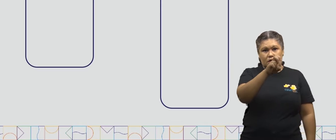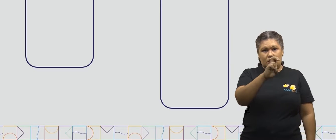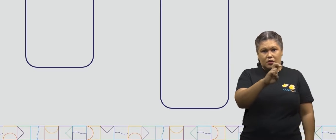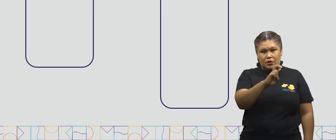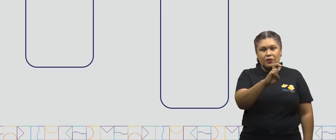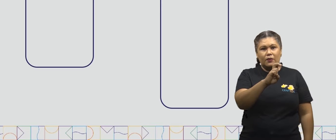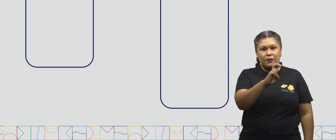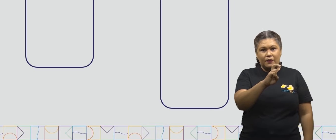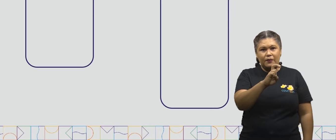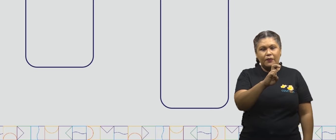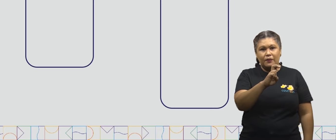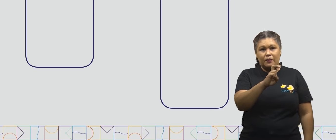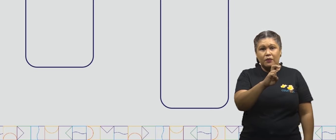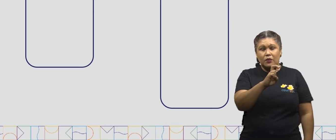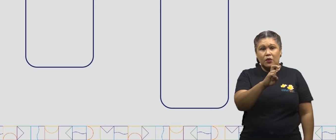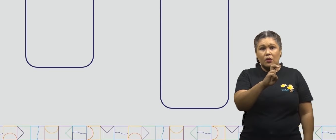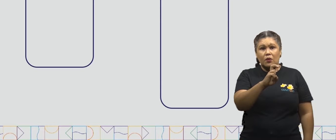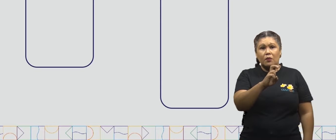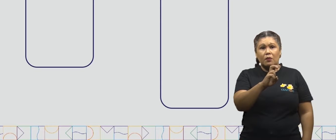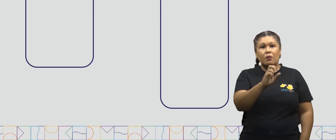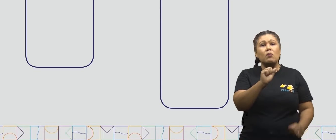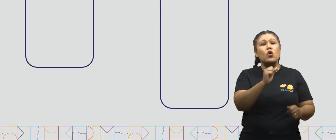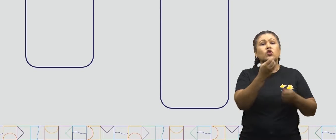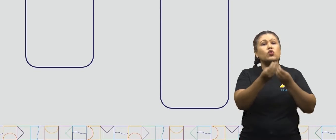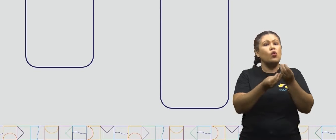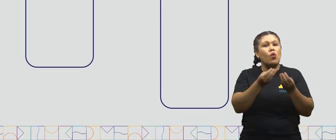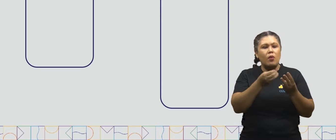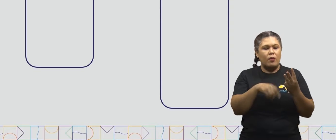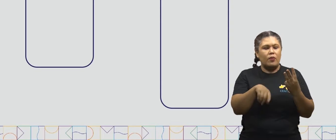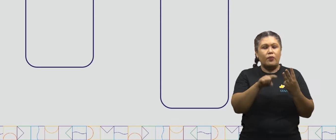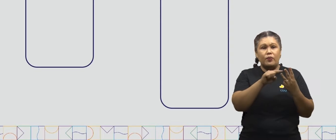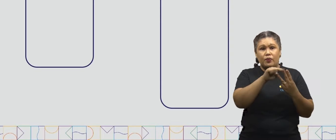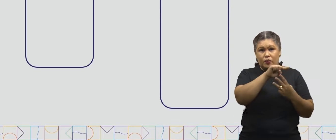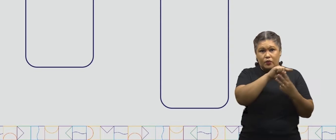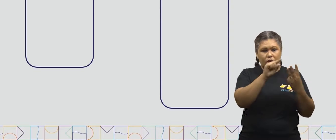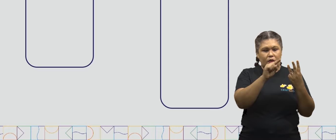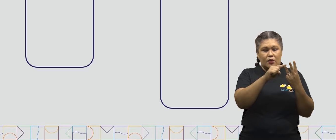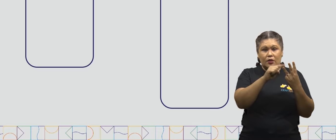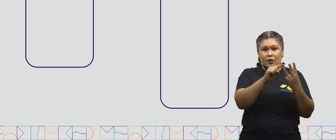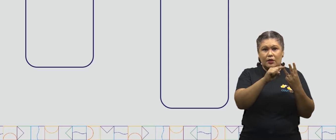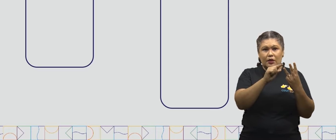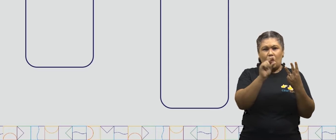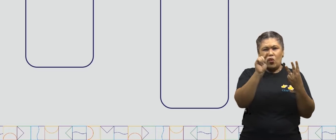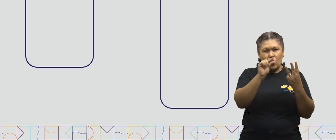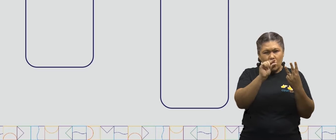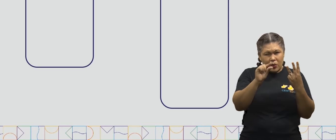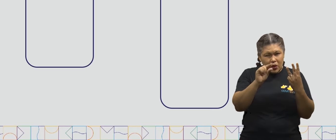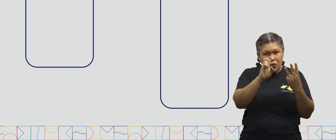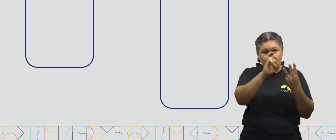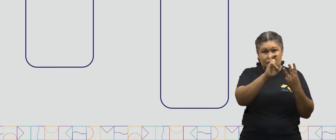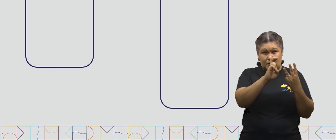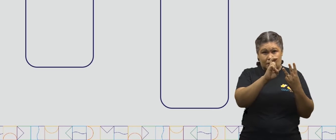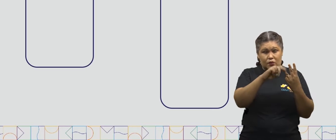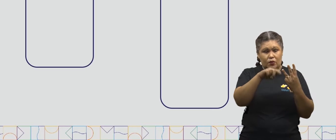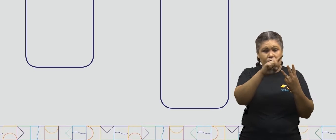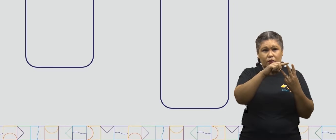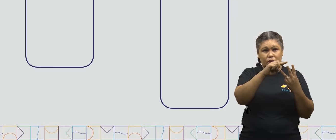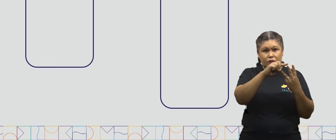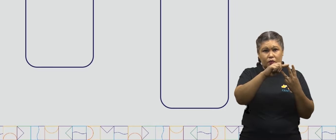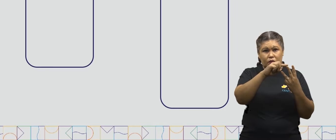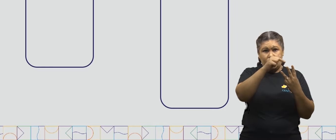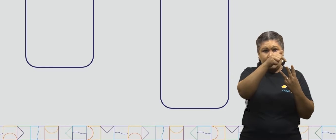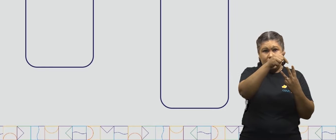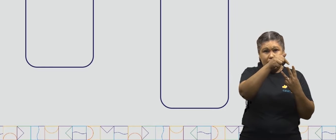675. Ele pode ser representado com 5 cubinhos, 7